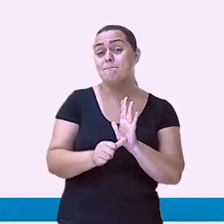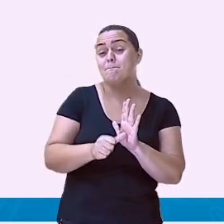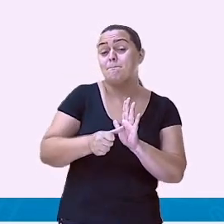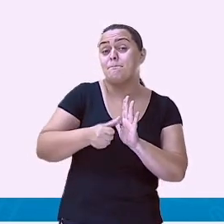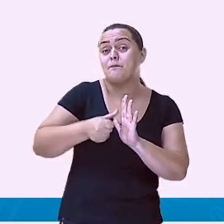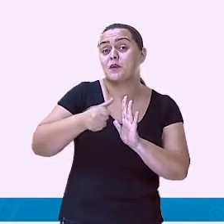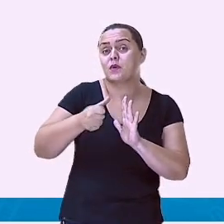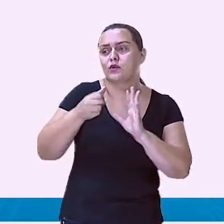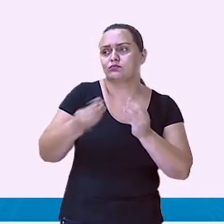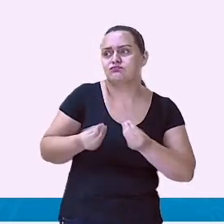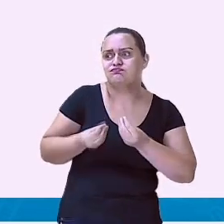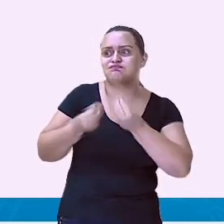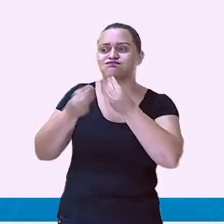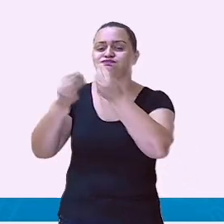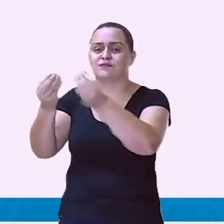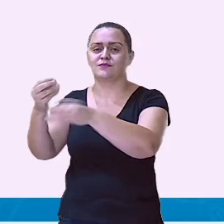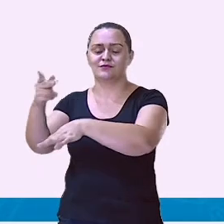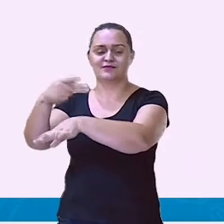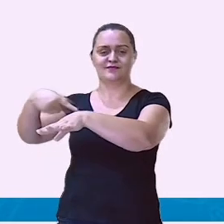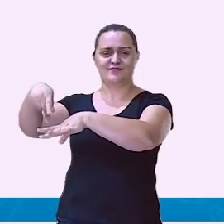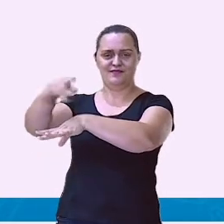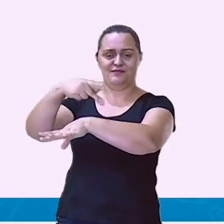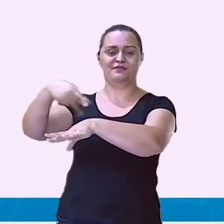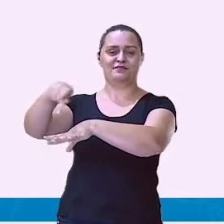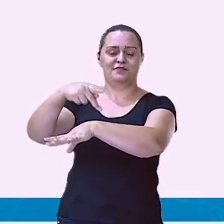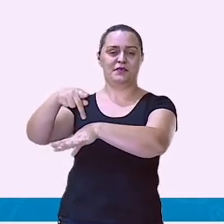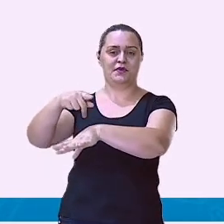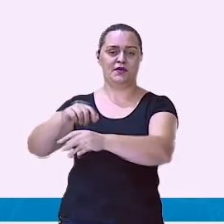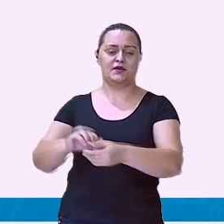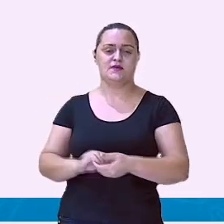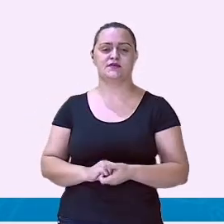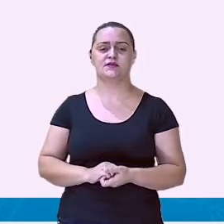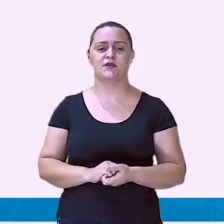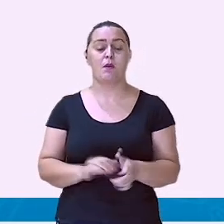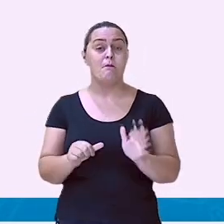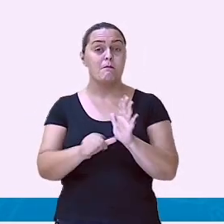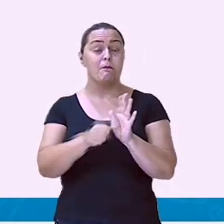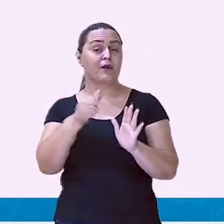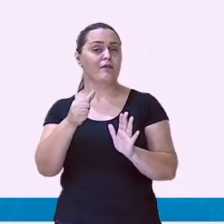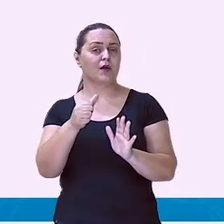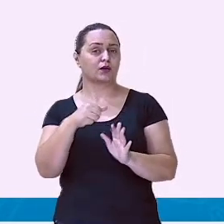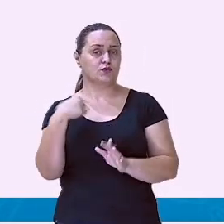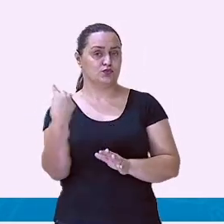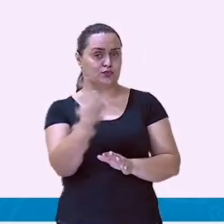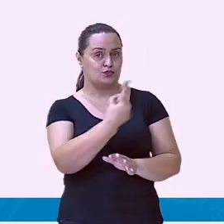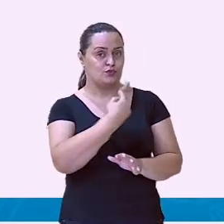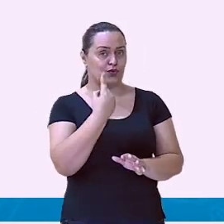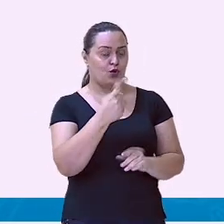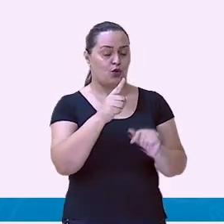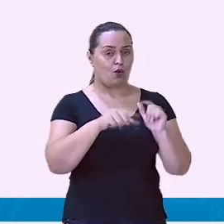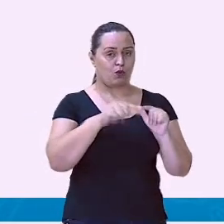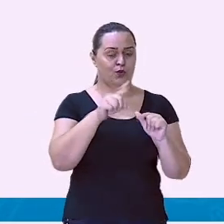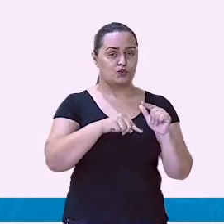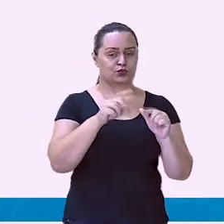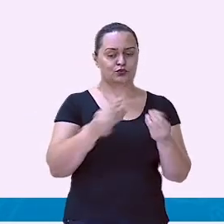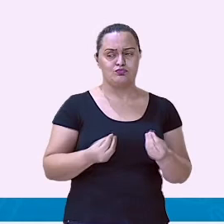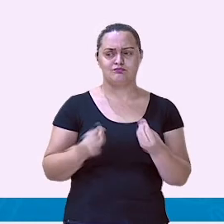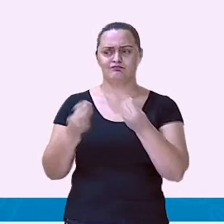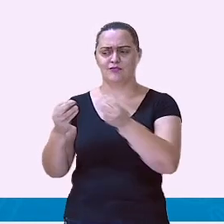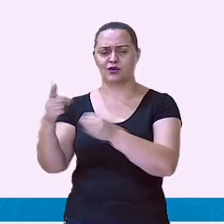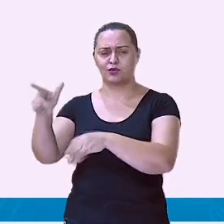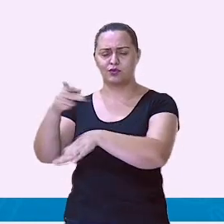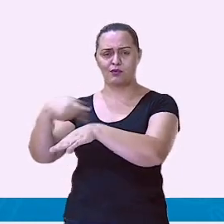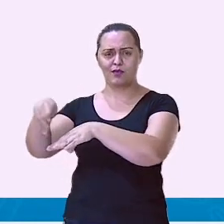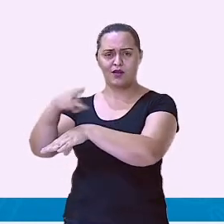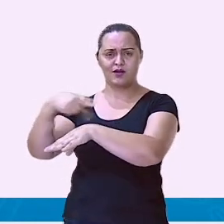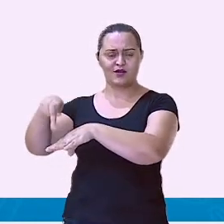veio da exploração, né? No sentido de retirar da natureza, mas veio o